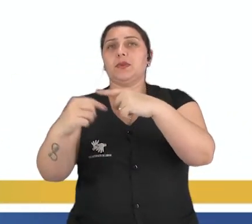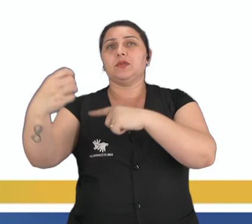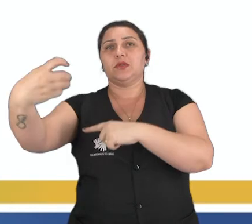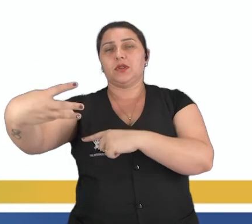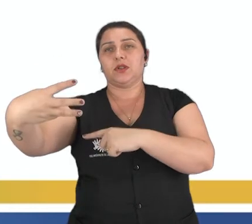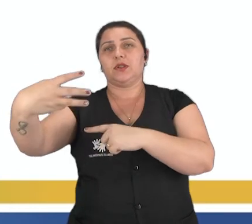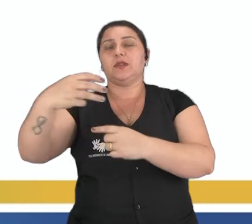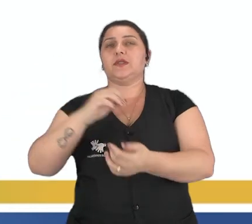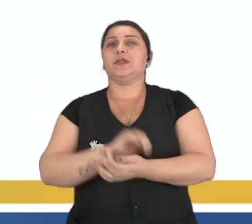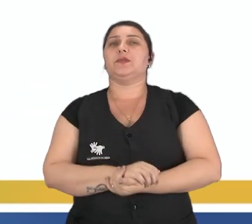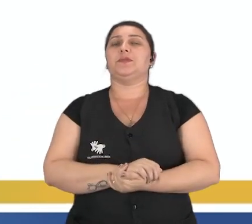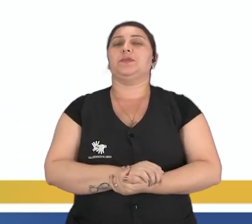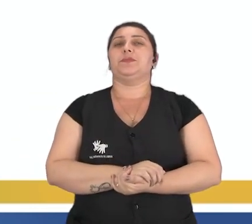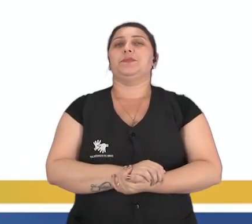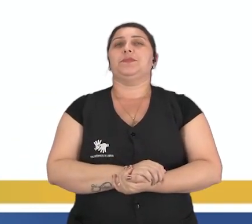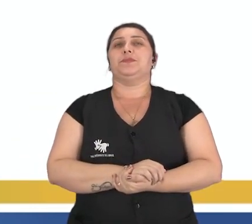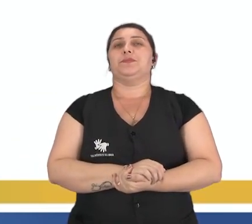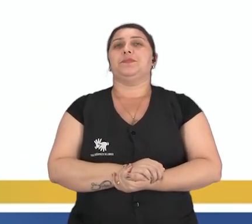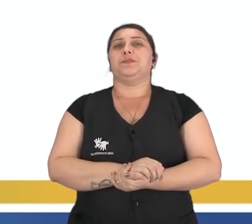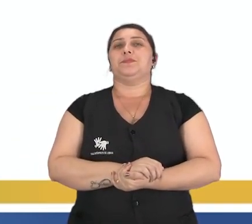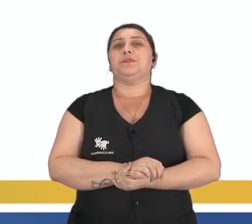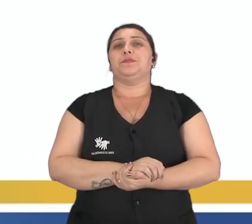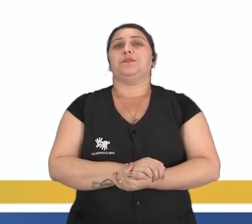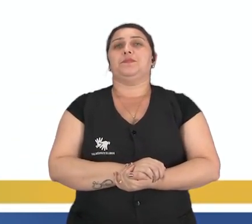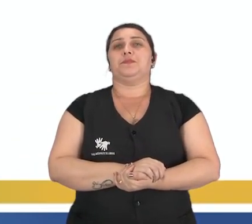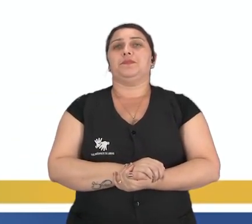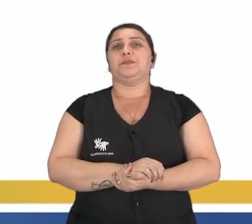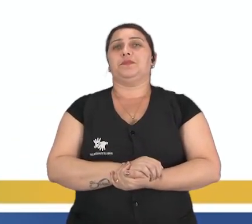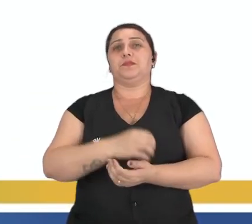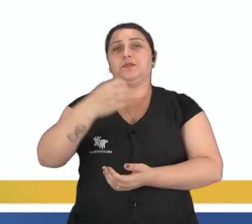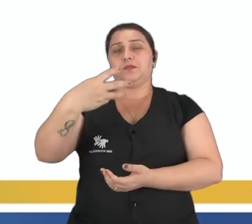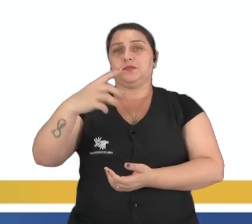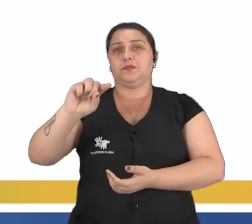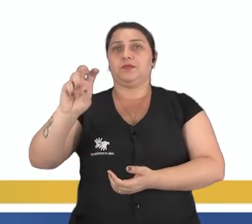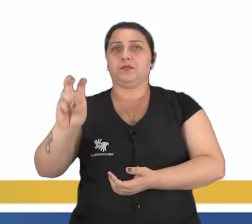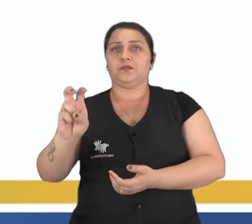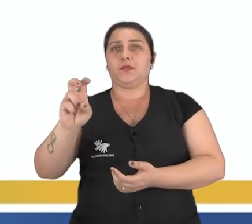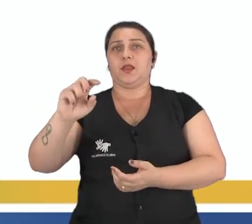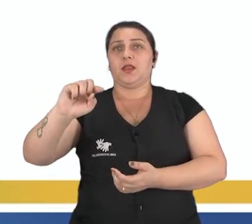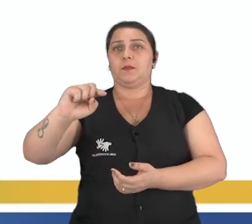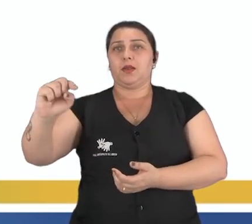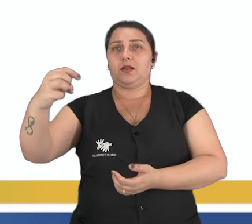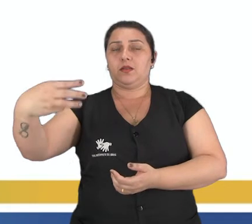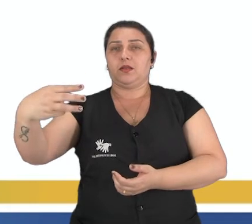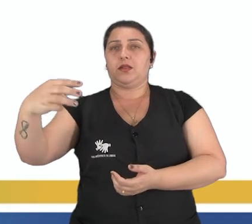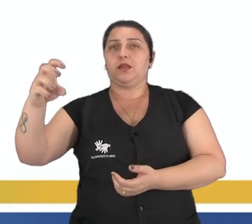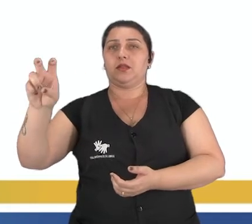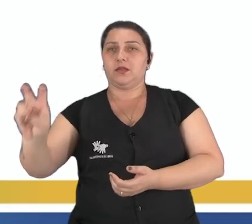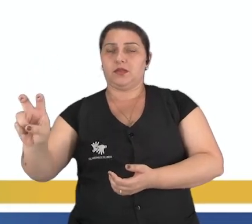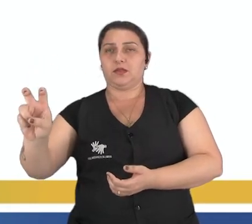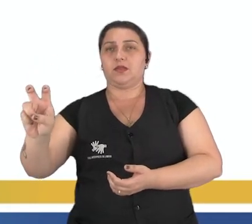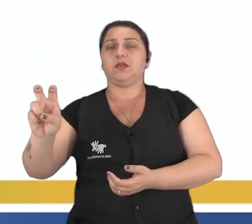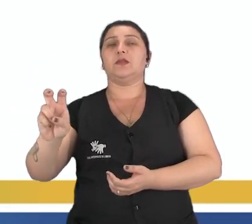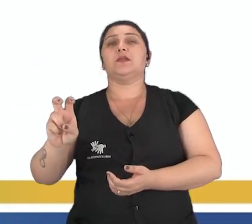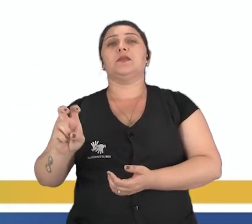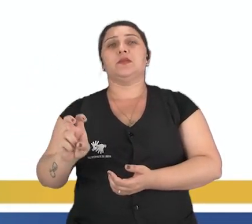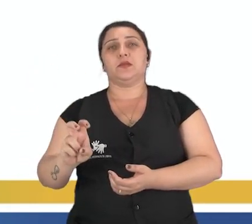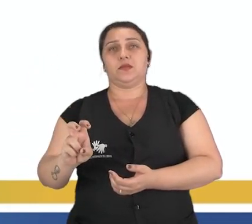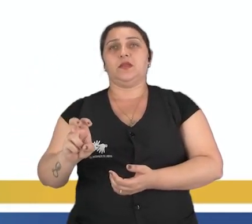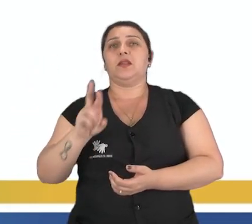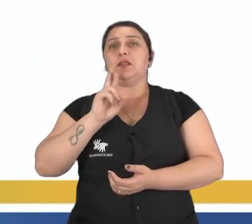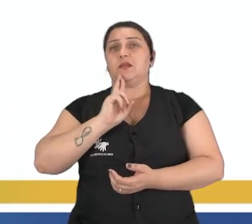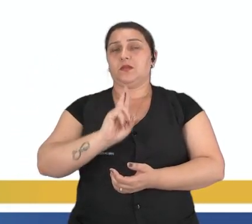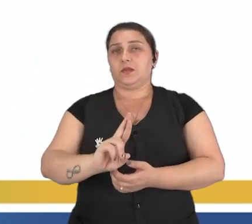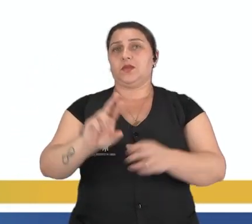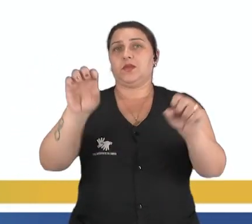3. Isso quer dizer o seguinte, que os pares 3 e 5 e menos 3 e 5, né, são solução